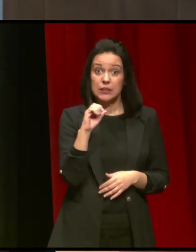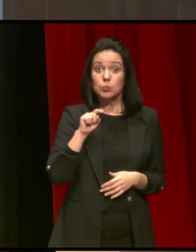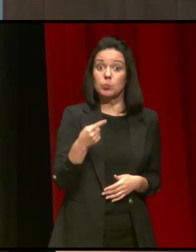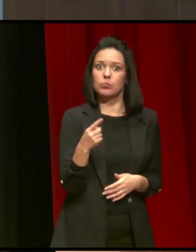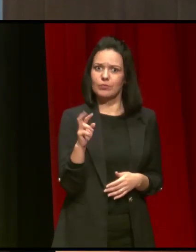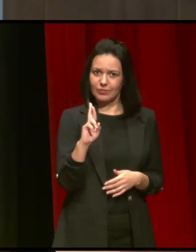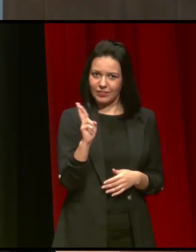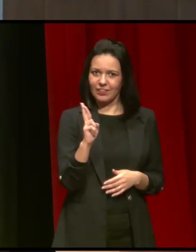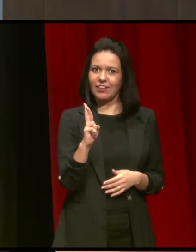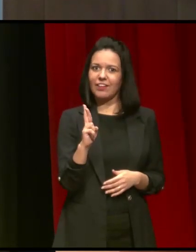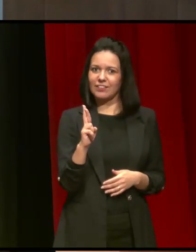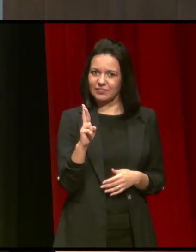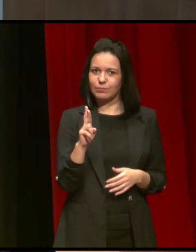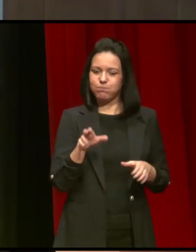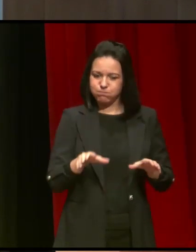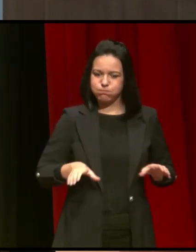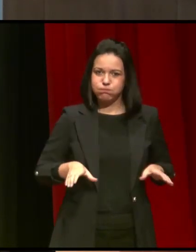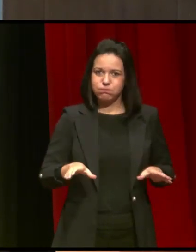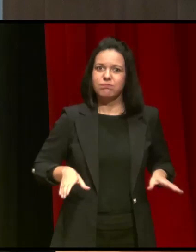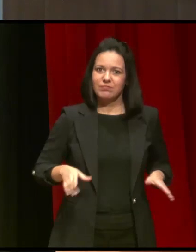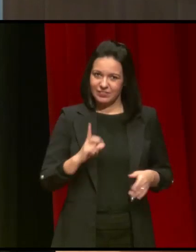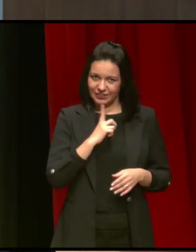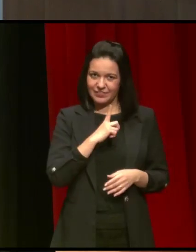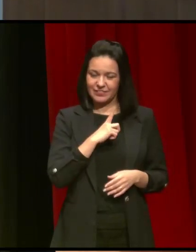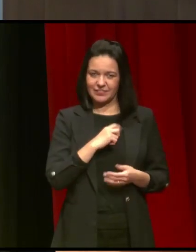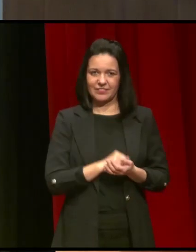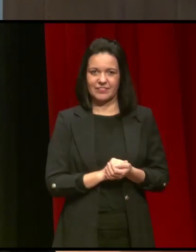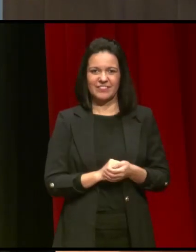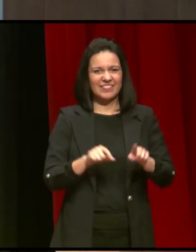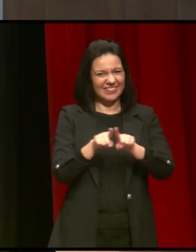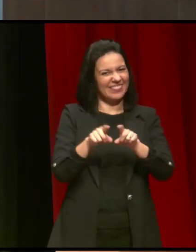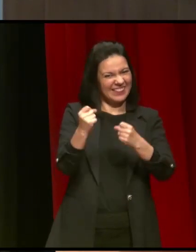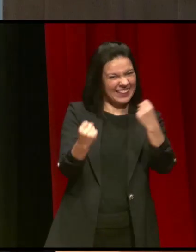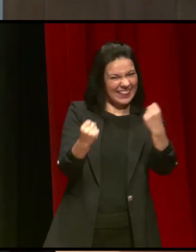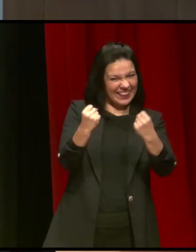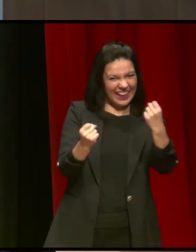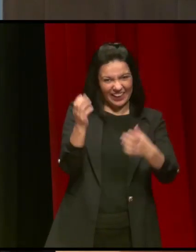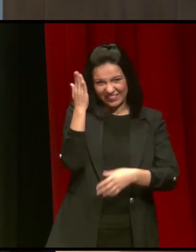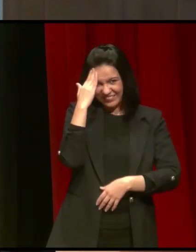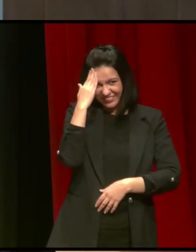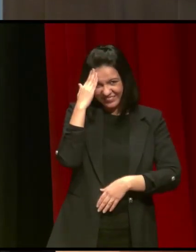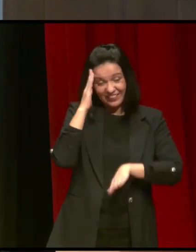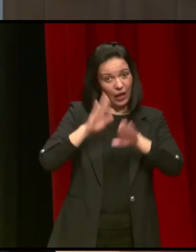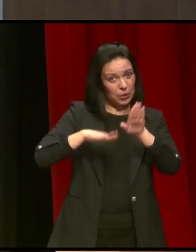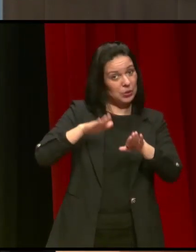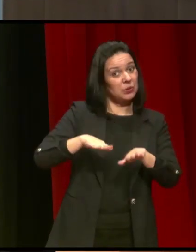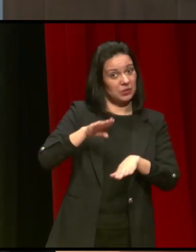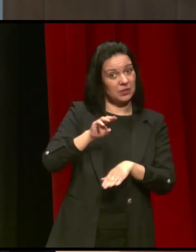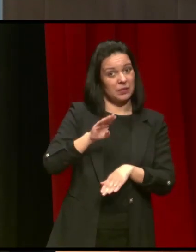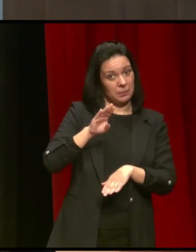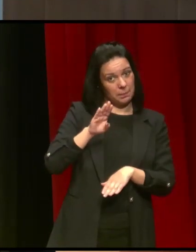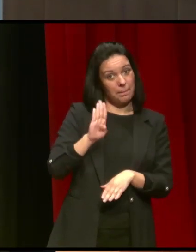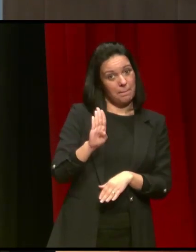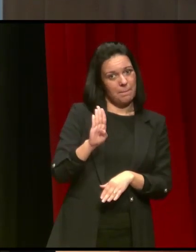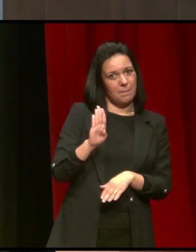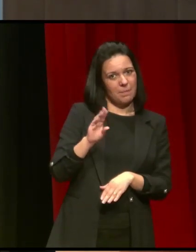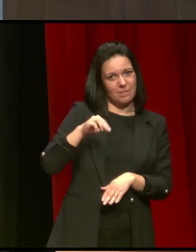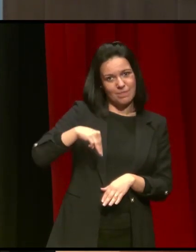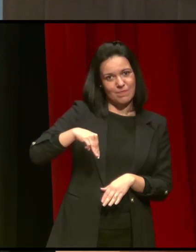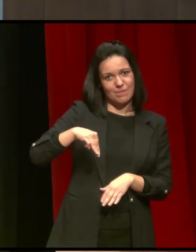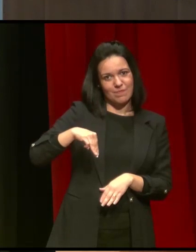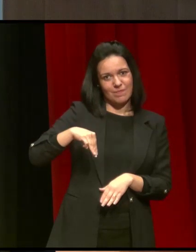cadeira. É que nem carro, né? Você compra um carrinho dela, você pode comprar uma BMW, uma Mercedes, né? Quer